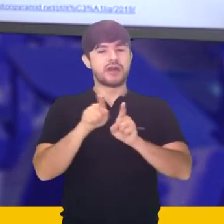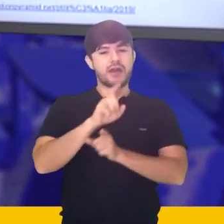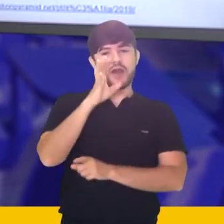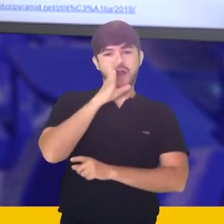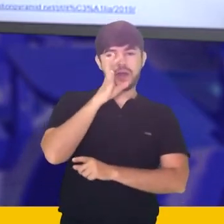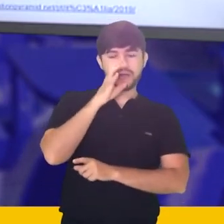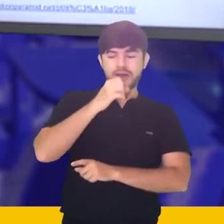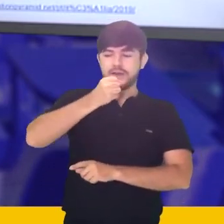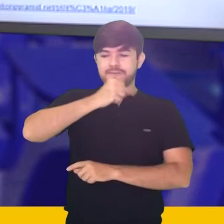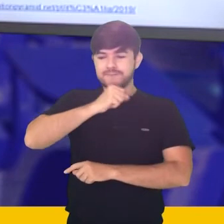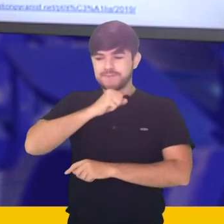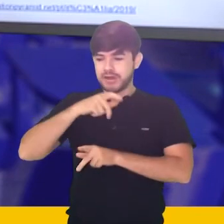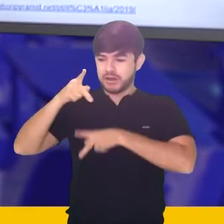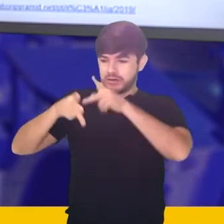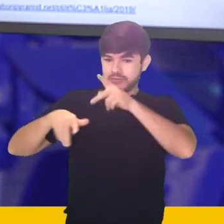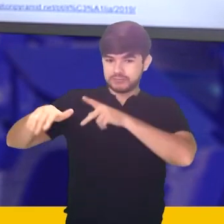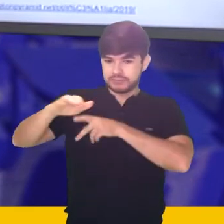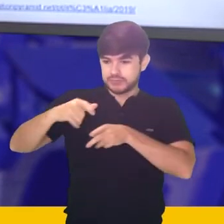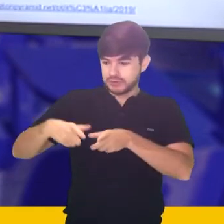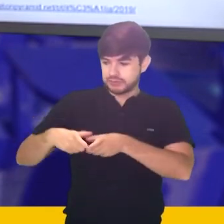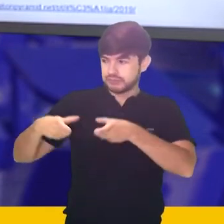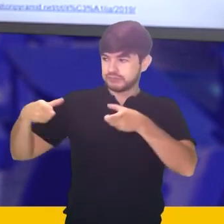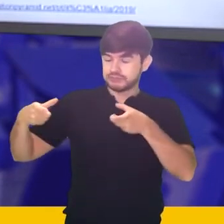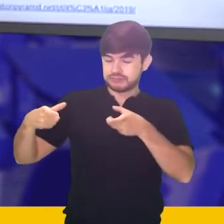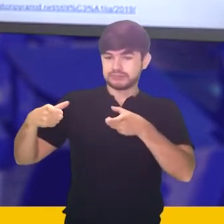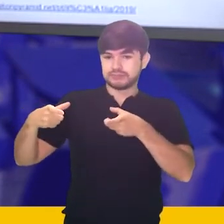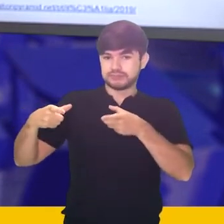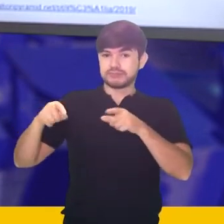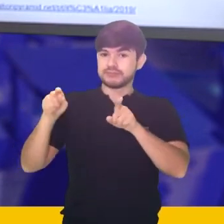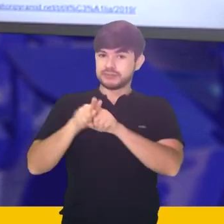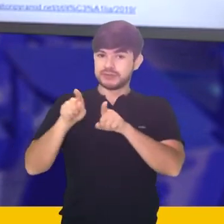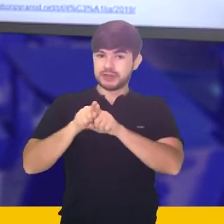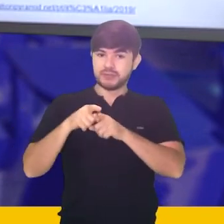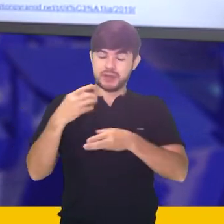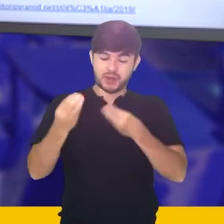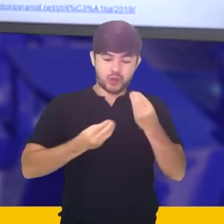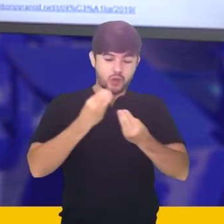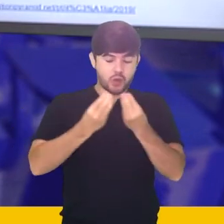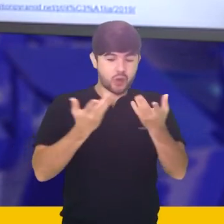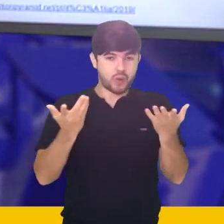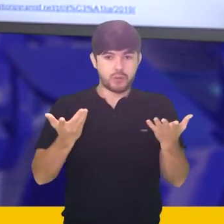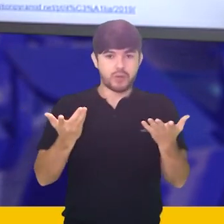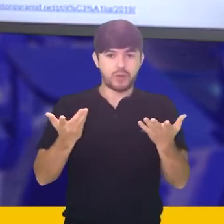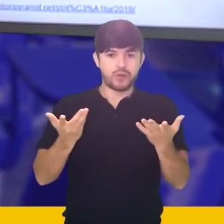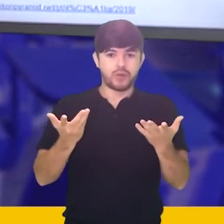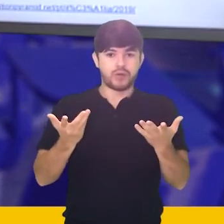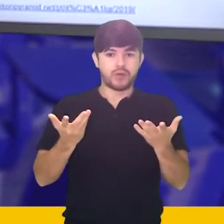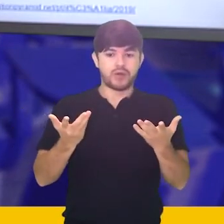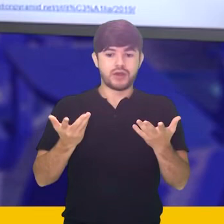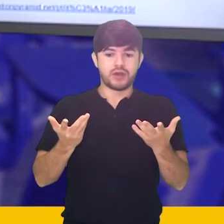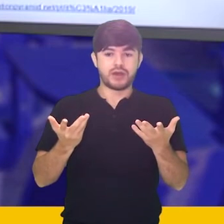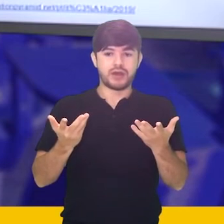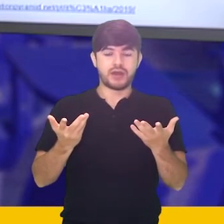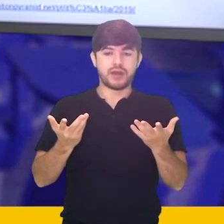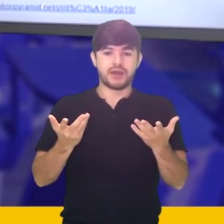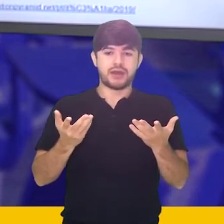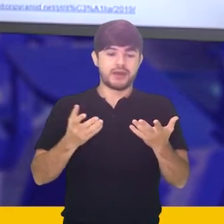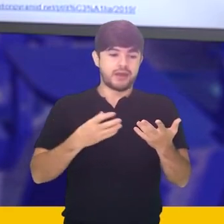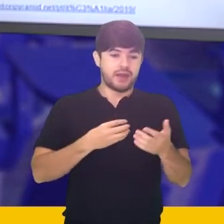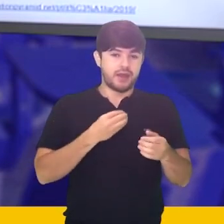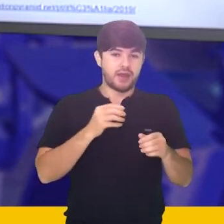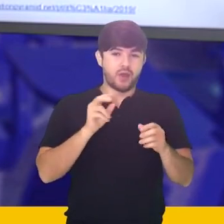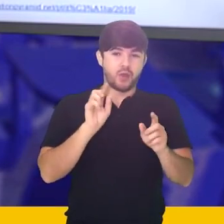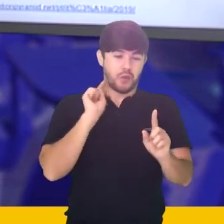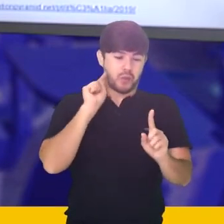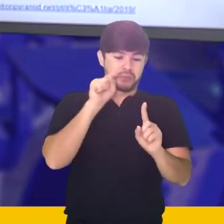questão do envelhecimento populacional na Itália, né, e também como que essa parte do